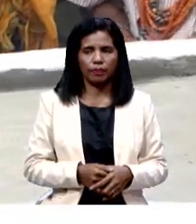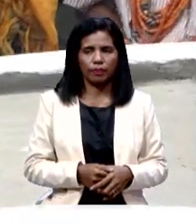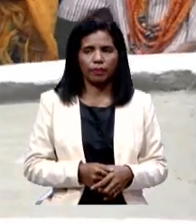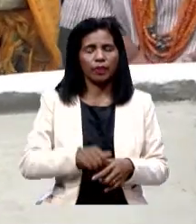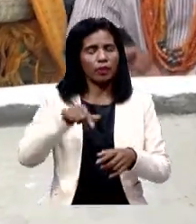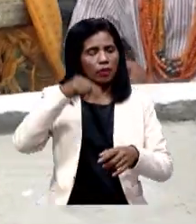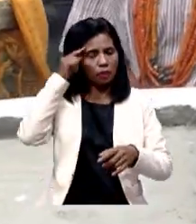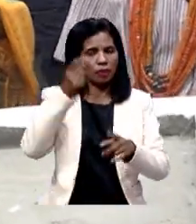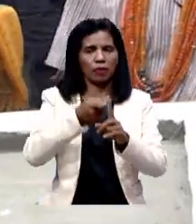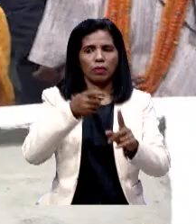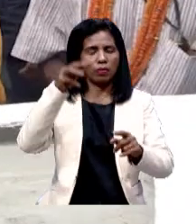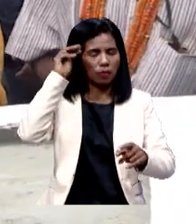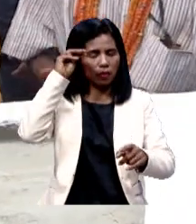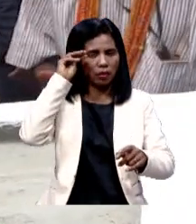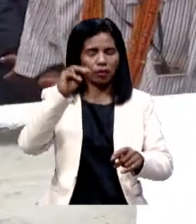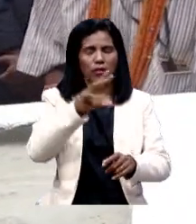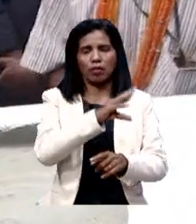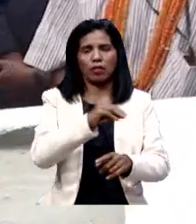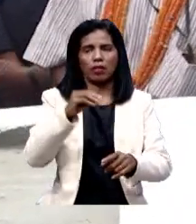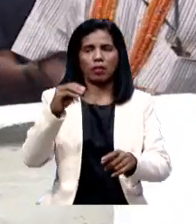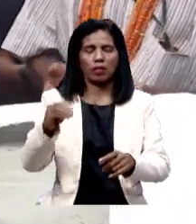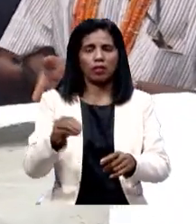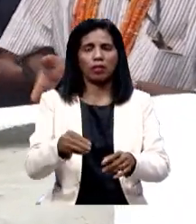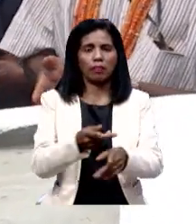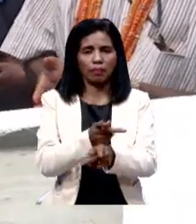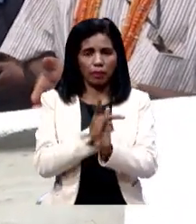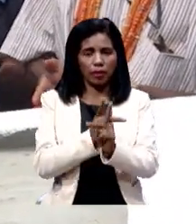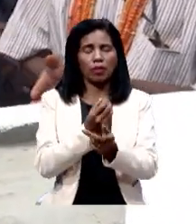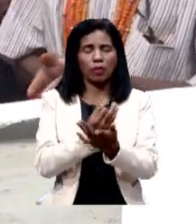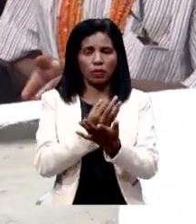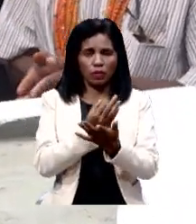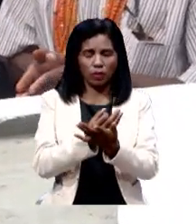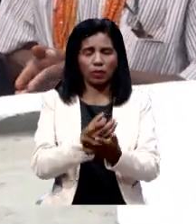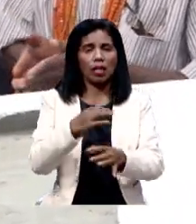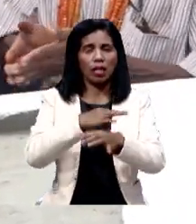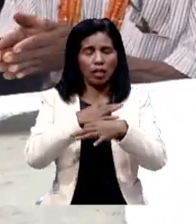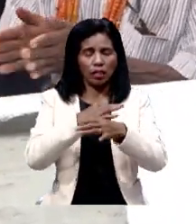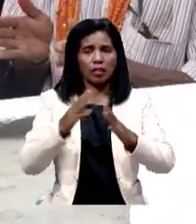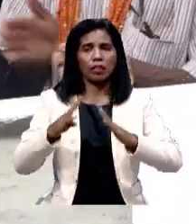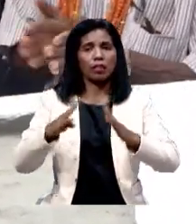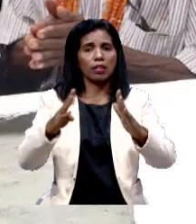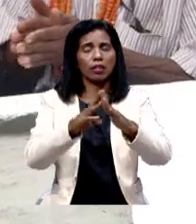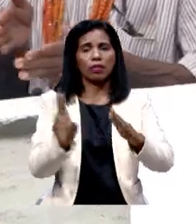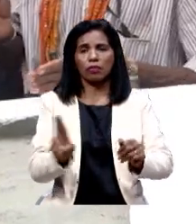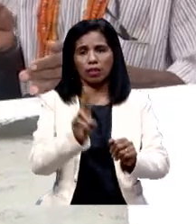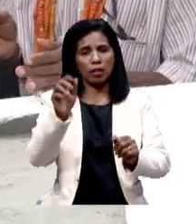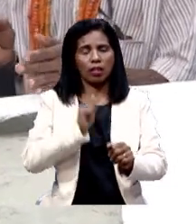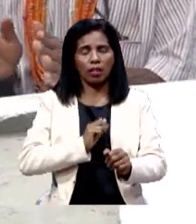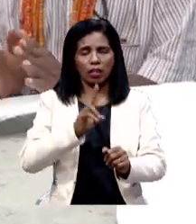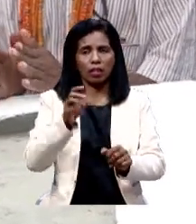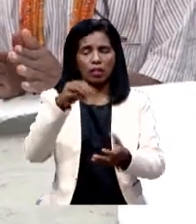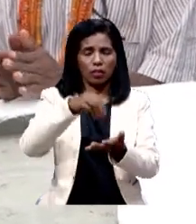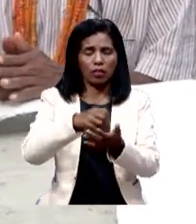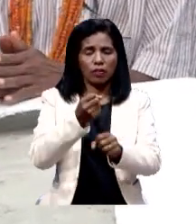Governo e o Ministério do Ensino Superior, Ciência e Cultura sem presta oção ato investe na construção da cidade universitária Aileu, na Belançaona, Fatuk